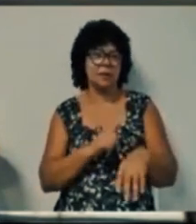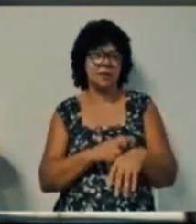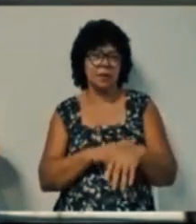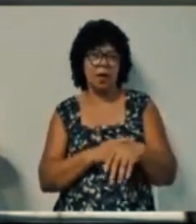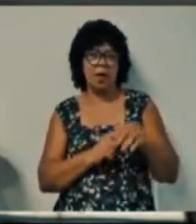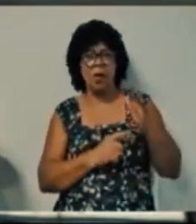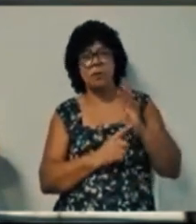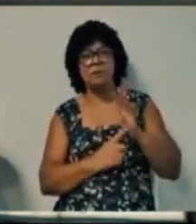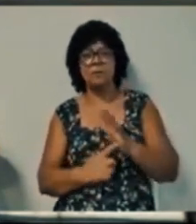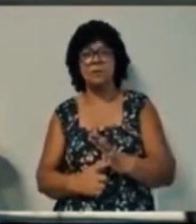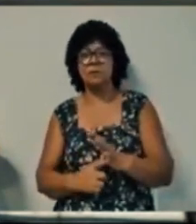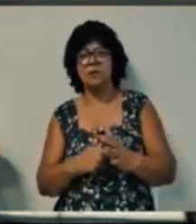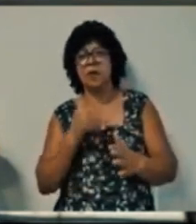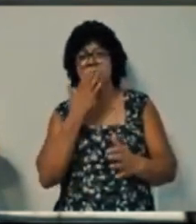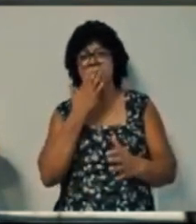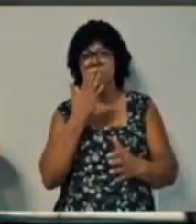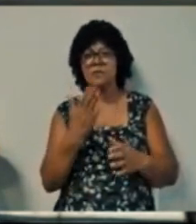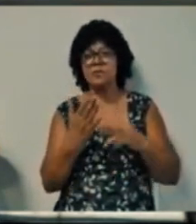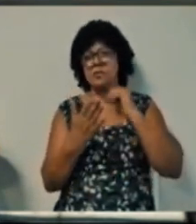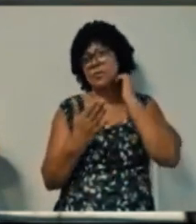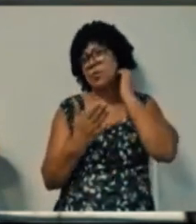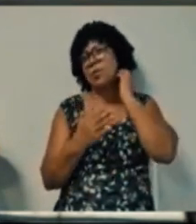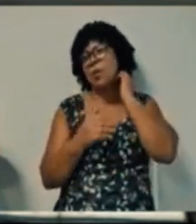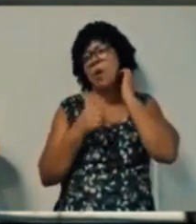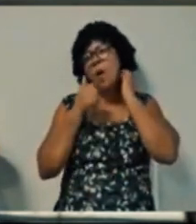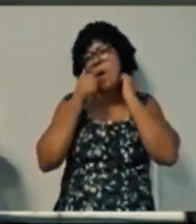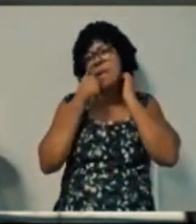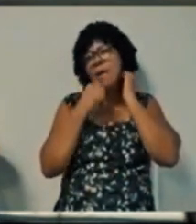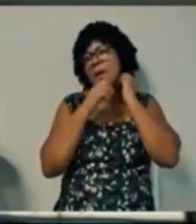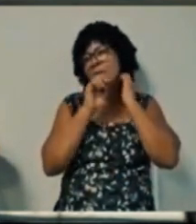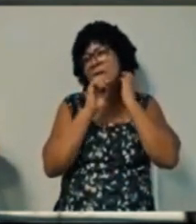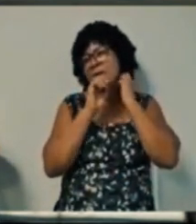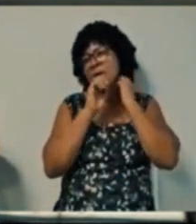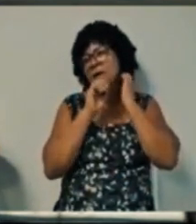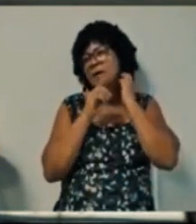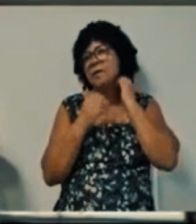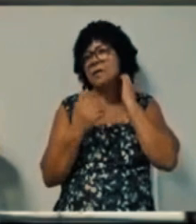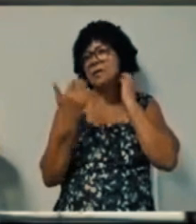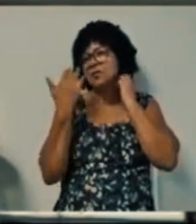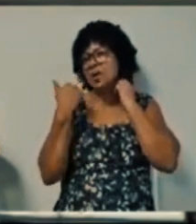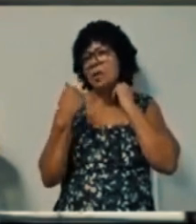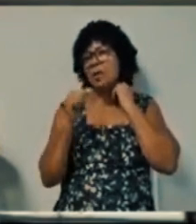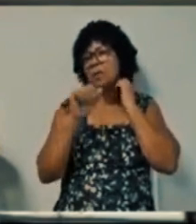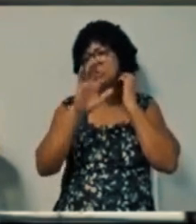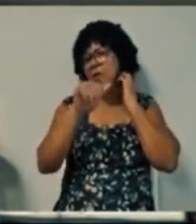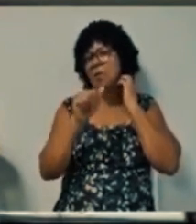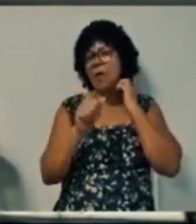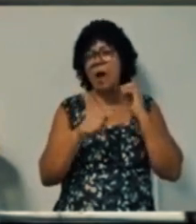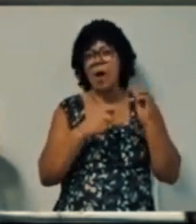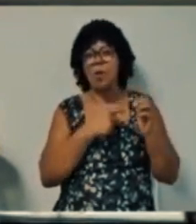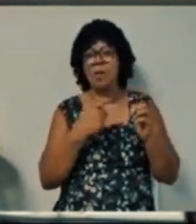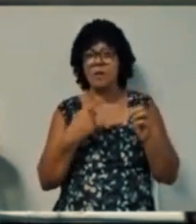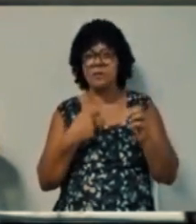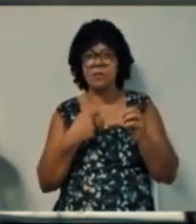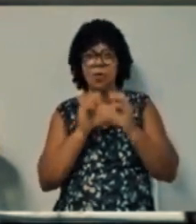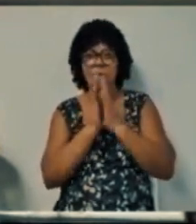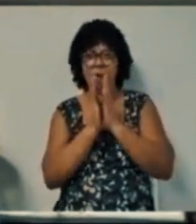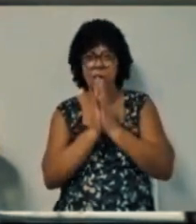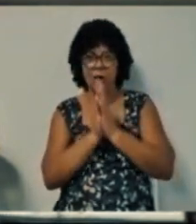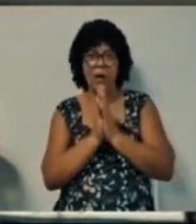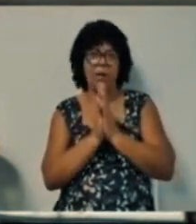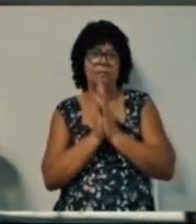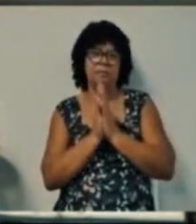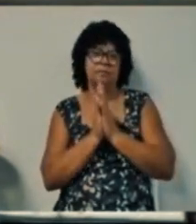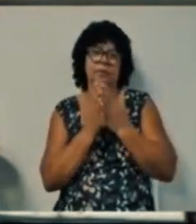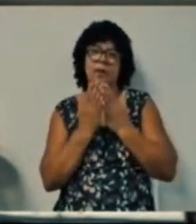mãe se podia vir um pastor orar por ela. E chegou ao meu conhecimento, e eu fui então, eu com a minha esposa lá orar. E